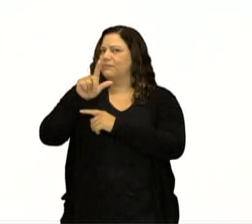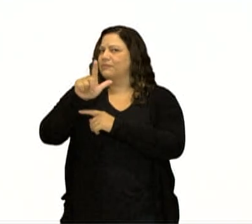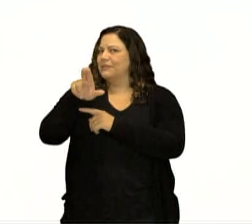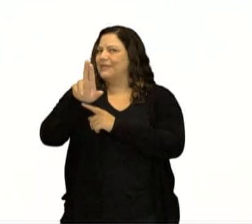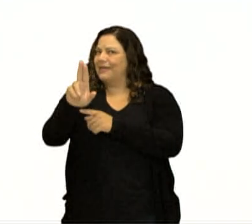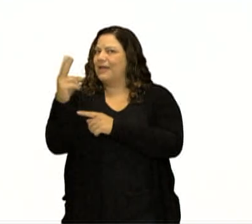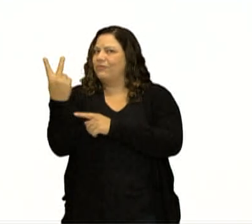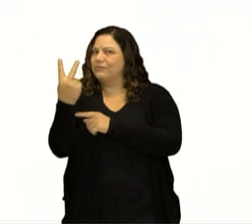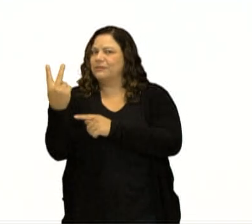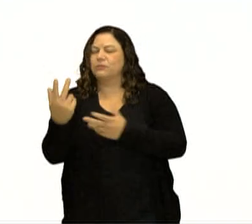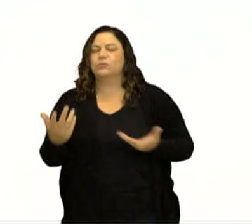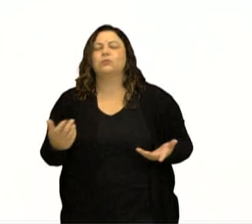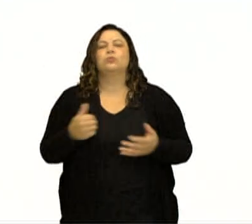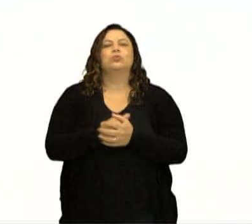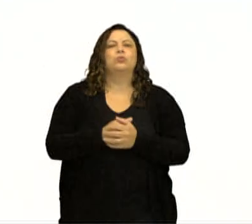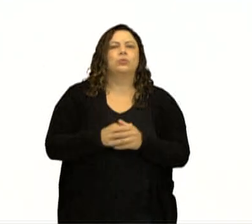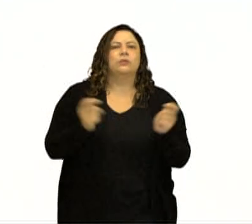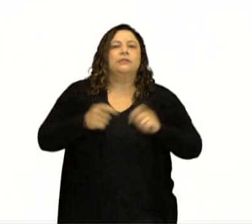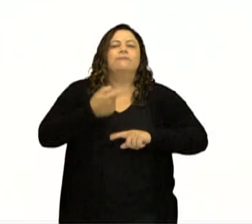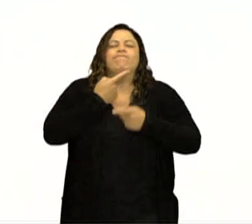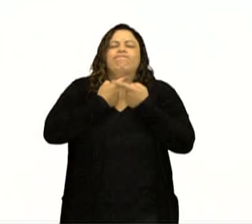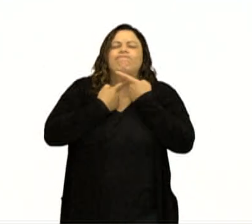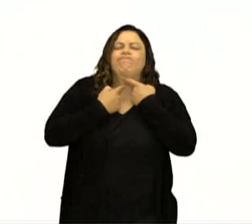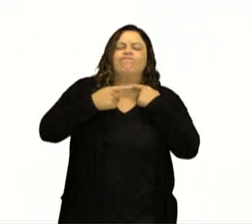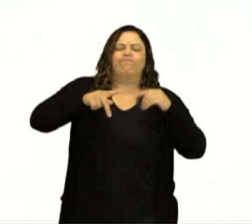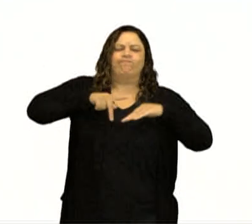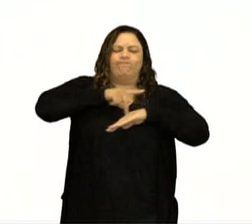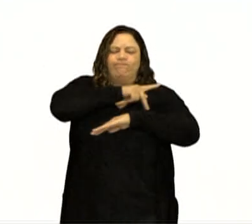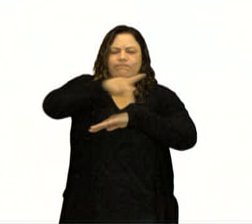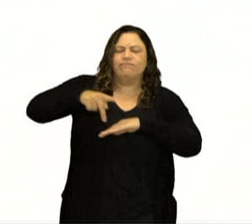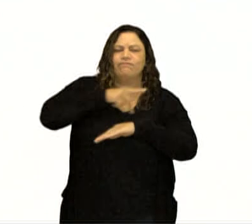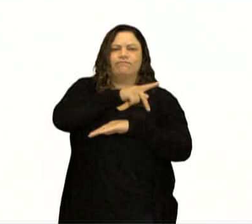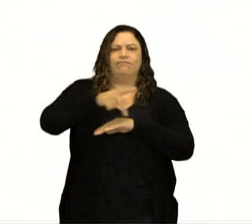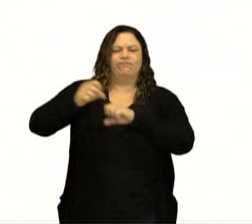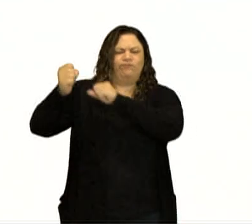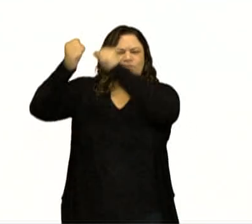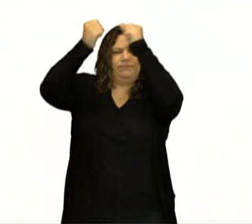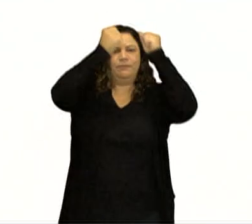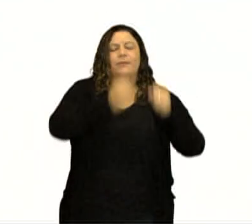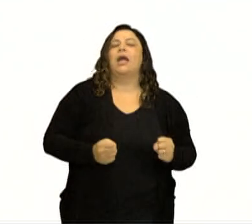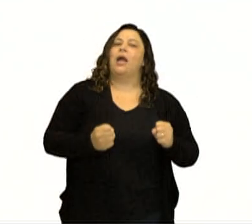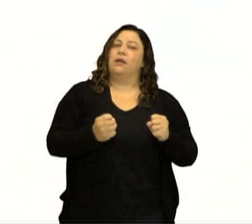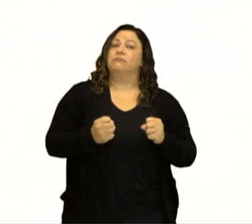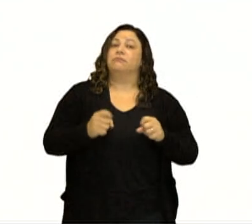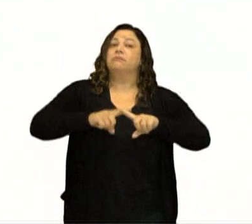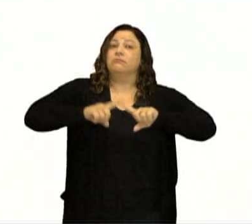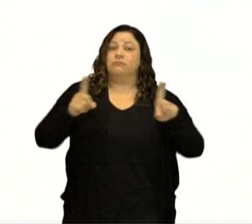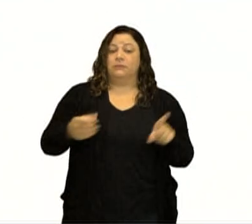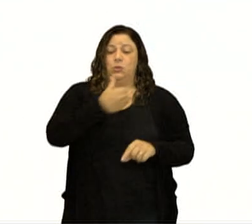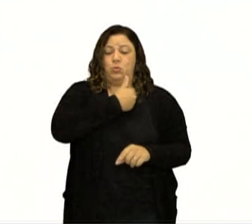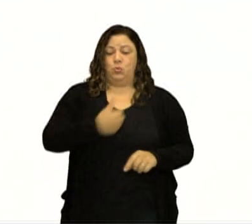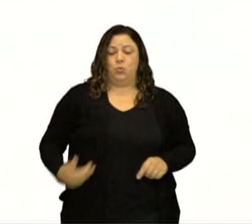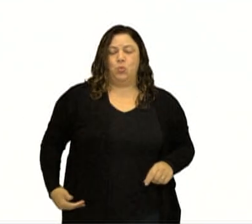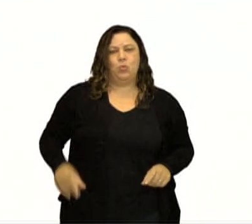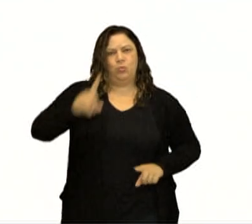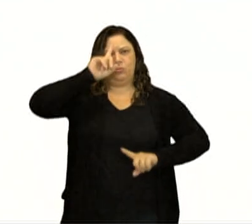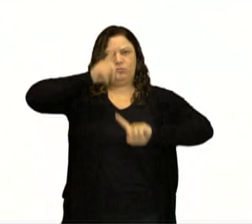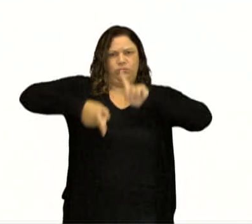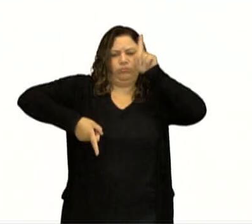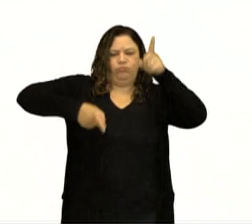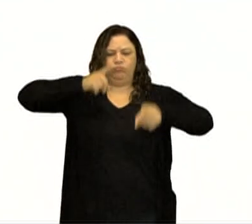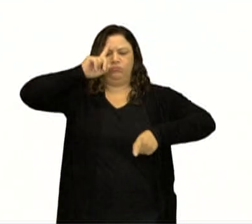desejo nacionalista exacerbado. Mas olha só, esse governo autoritário, ele era tão grande